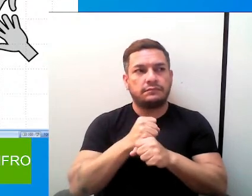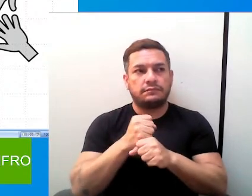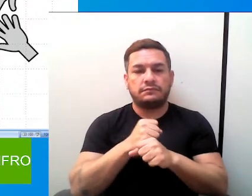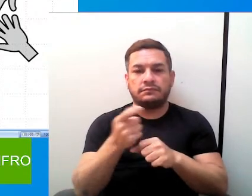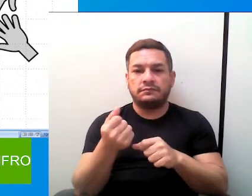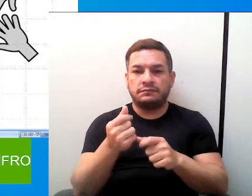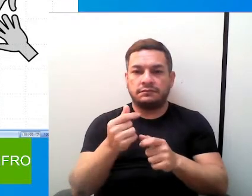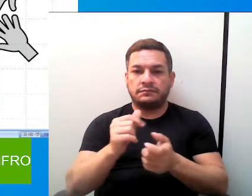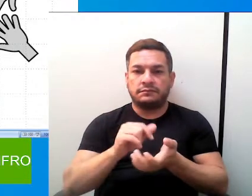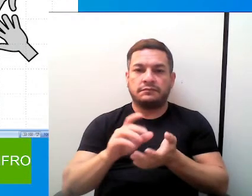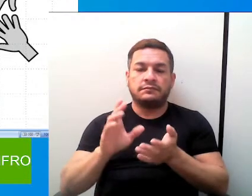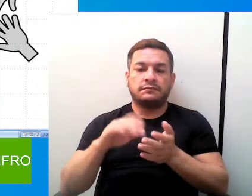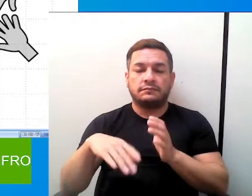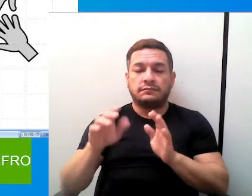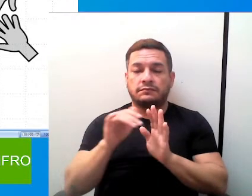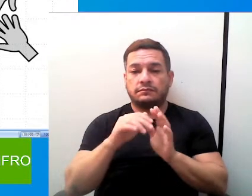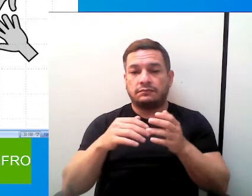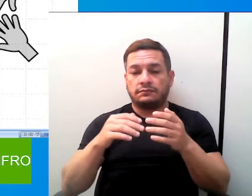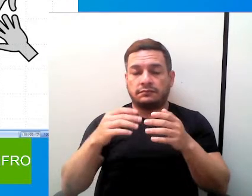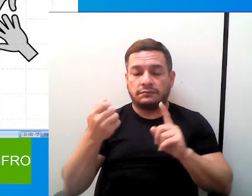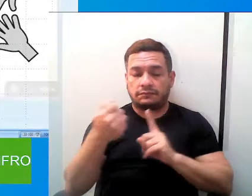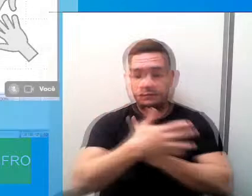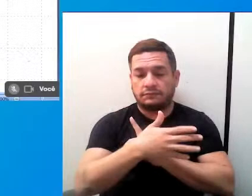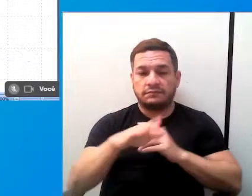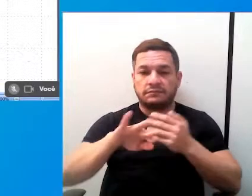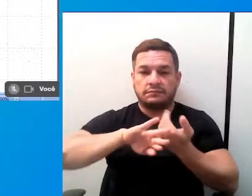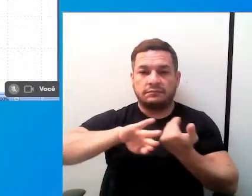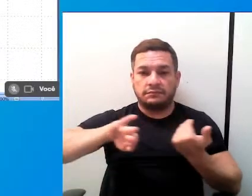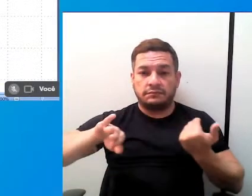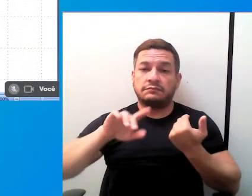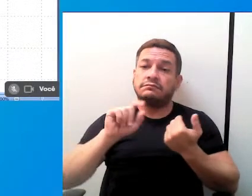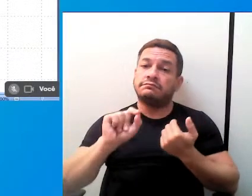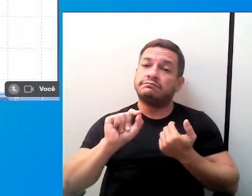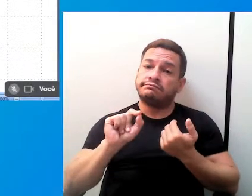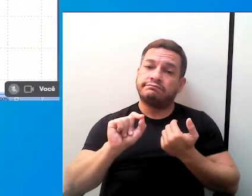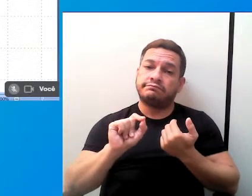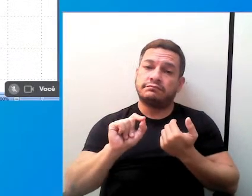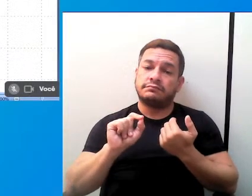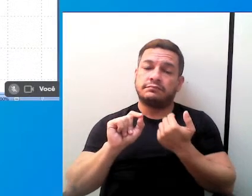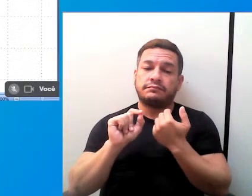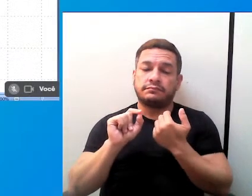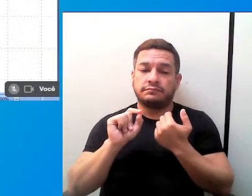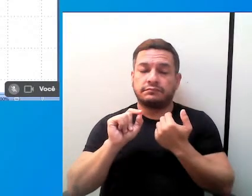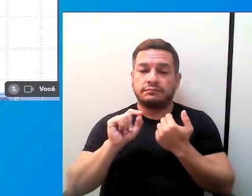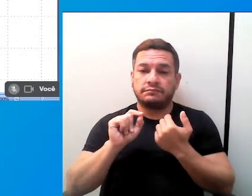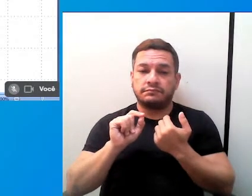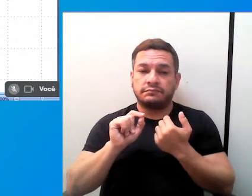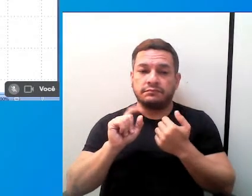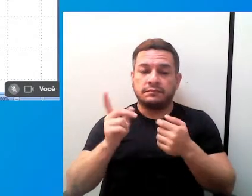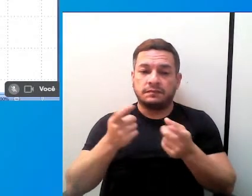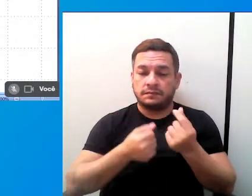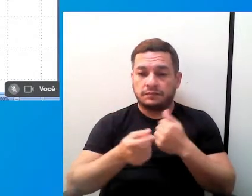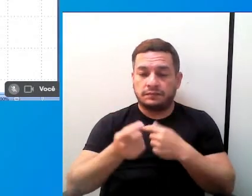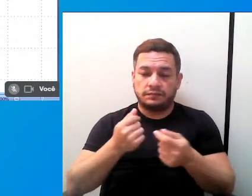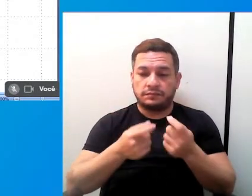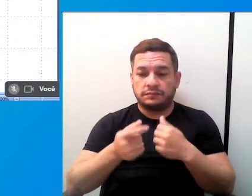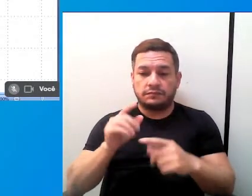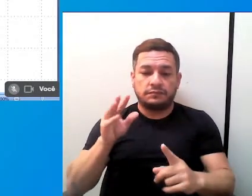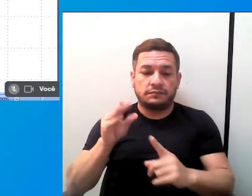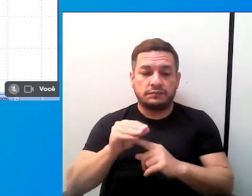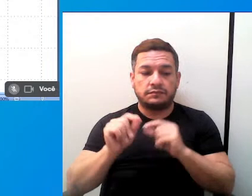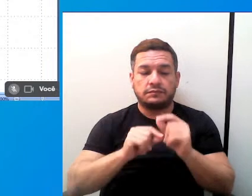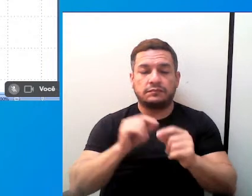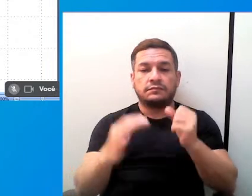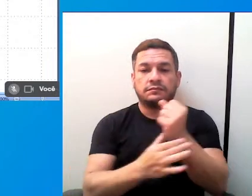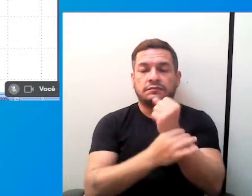do Departamento de Extensão é separado uma pequena fração desse orçamento para